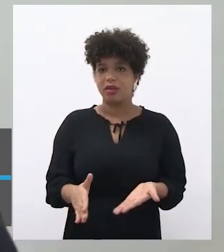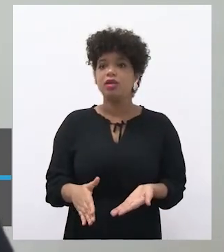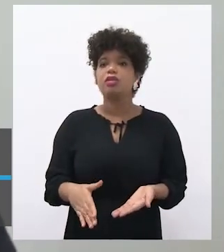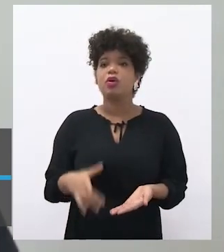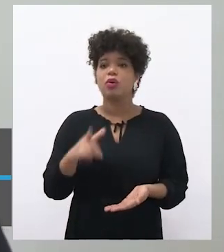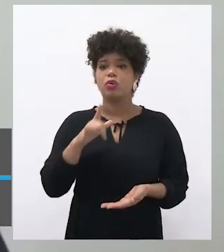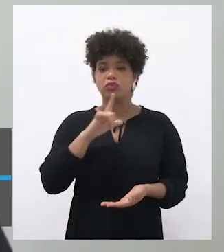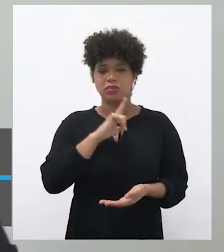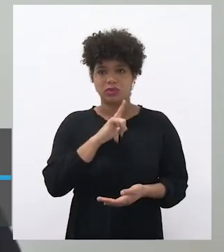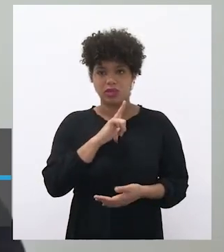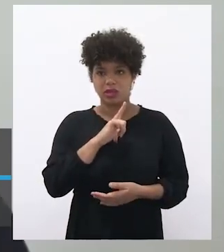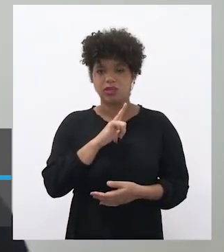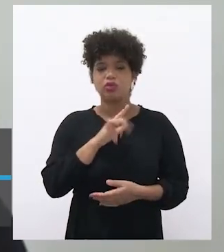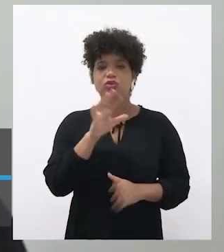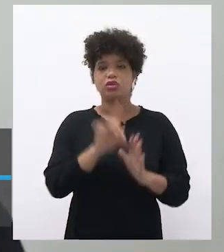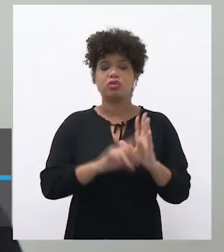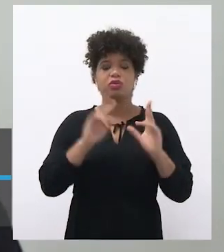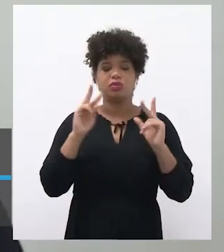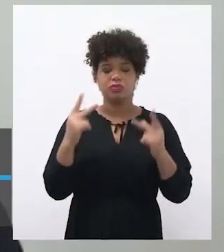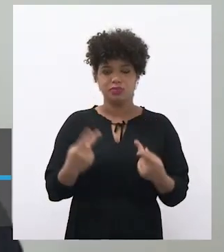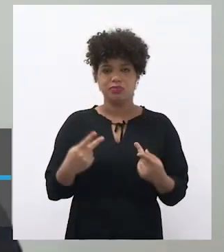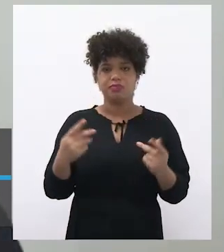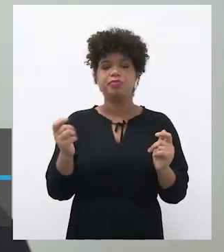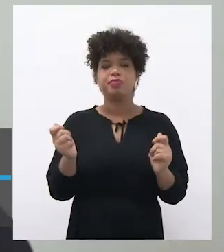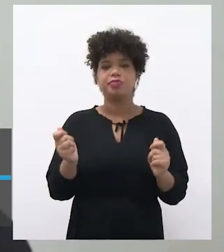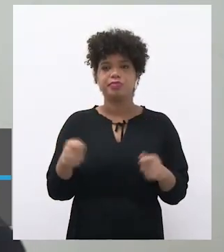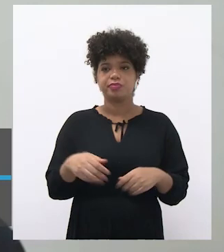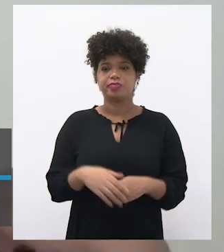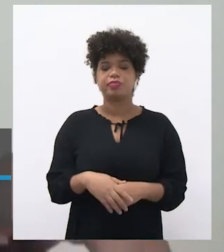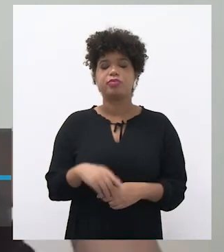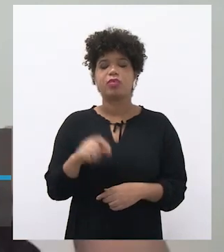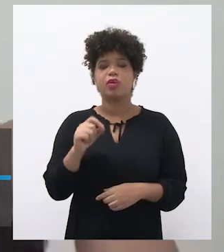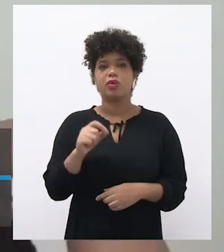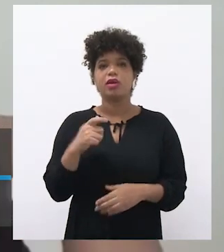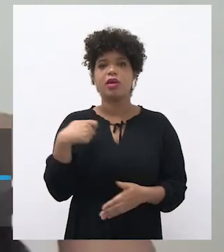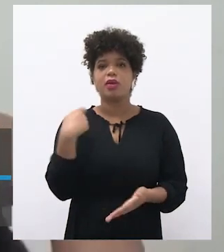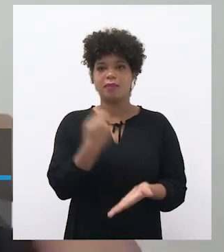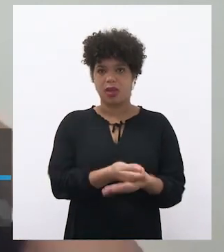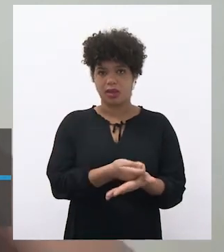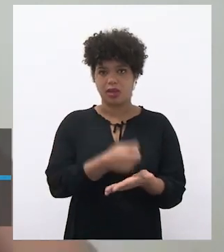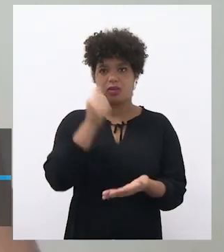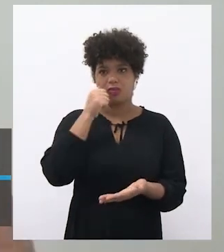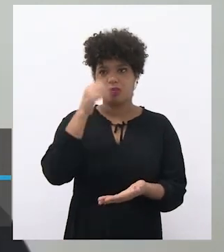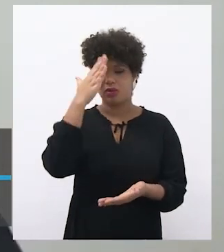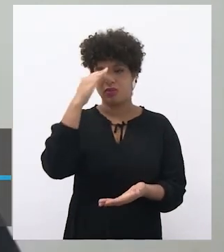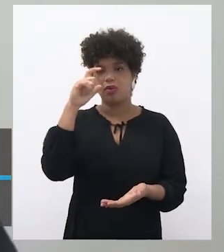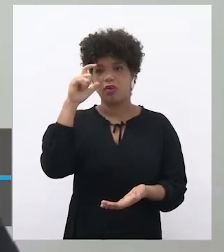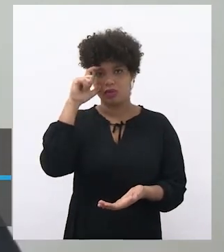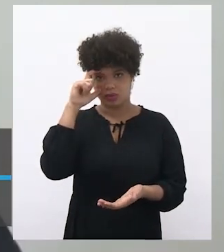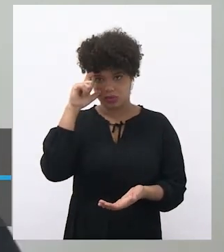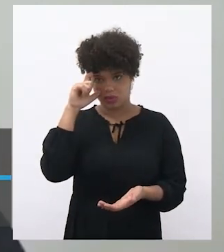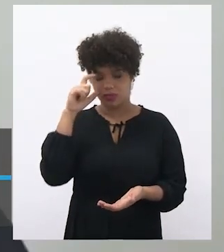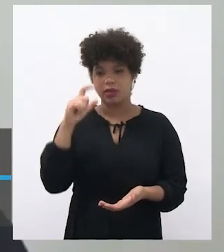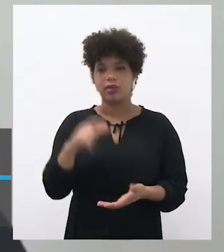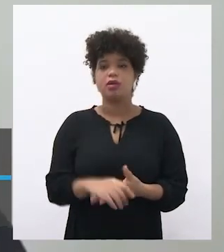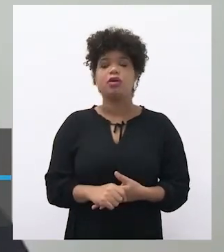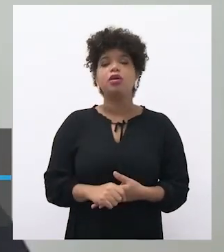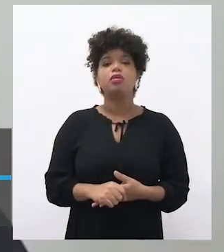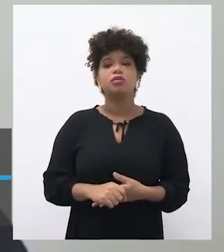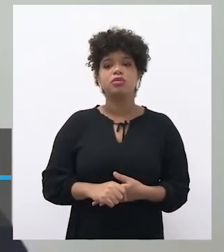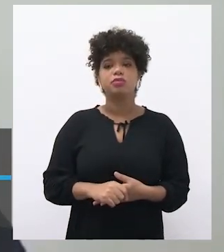Comissão Interamericana de Direitos Humanos, após a Maria da Penha ser vítima de 2 tentativas de